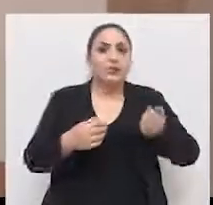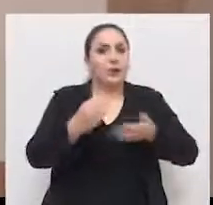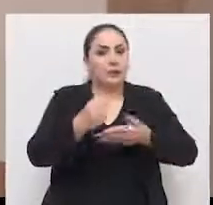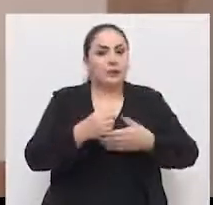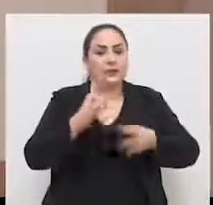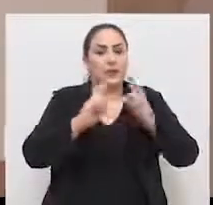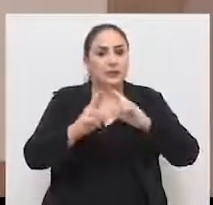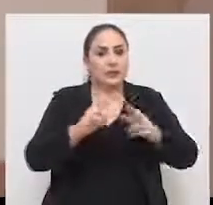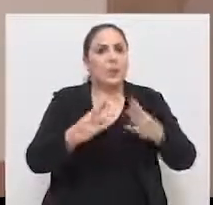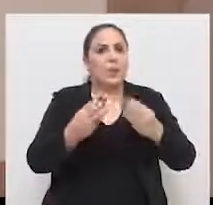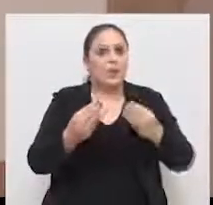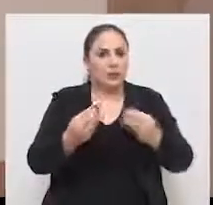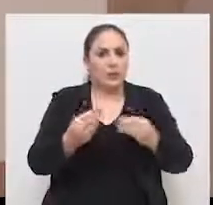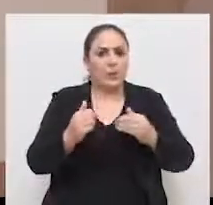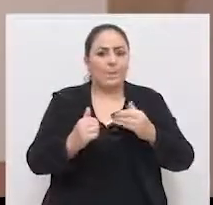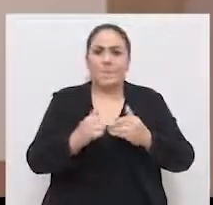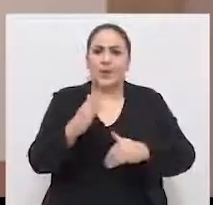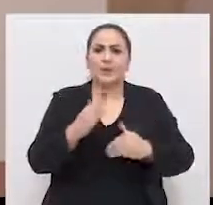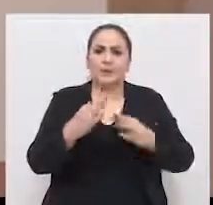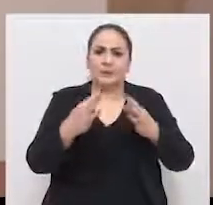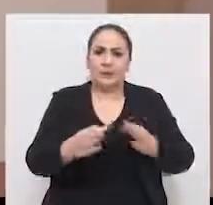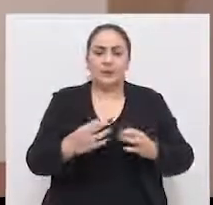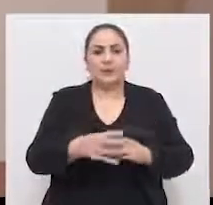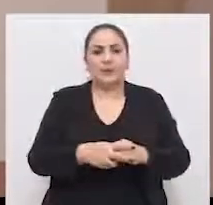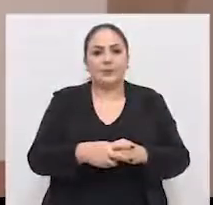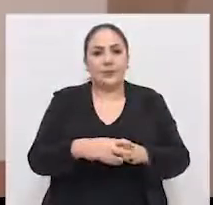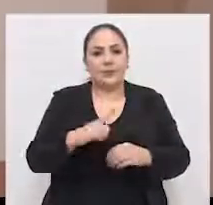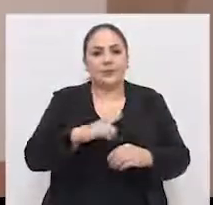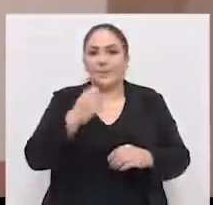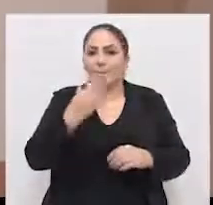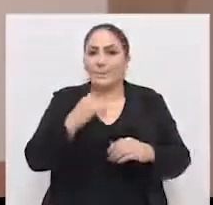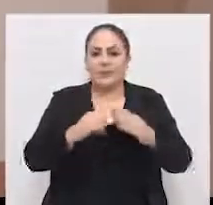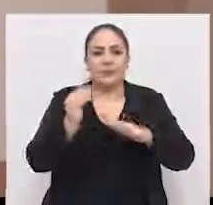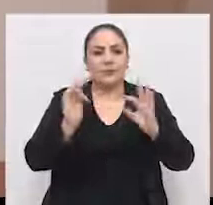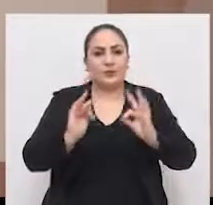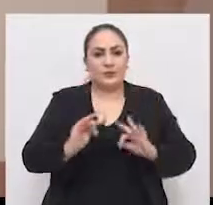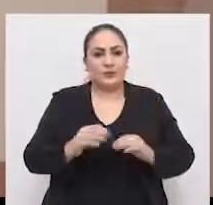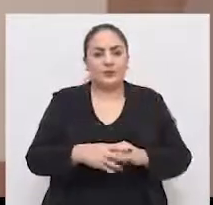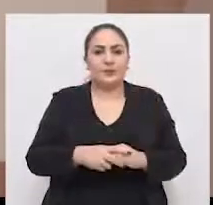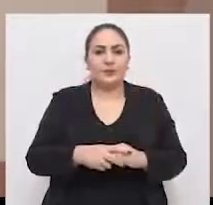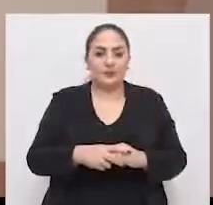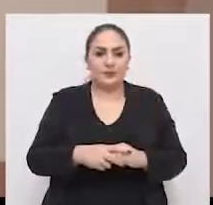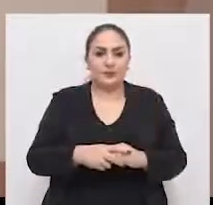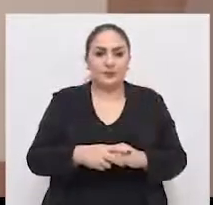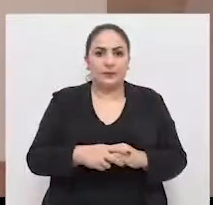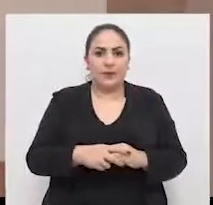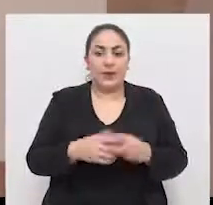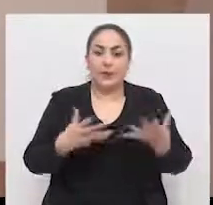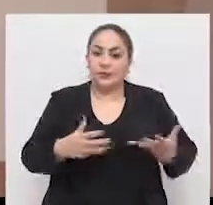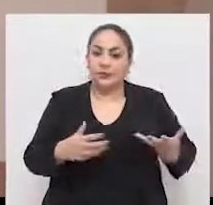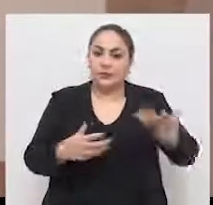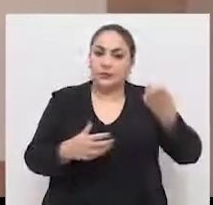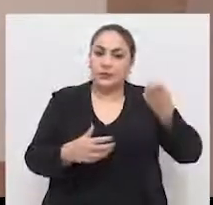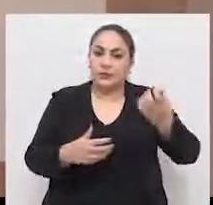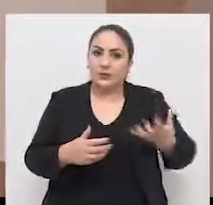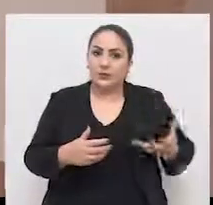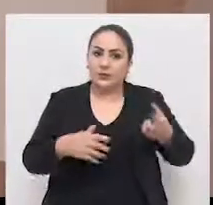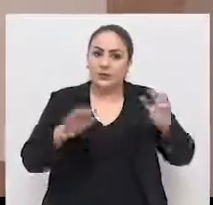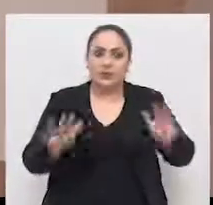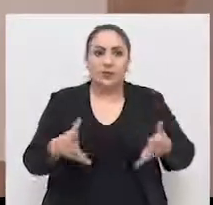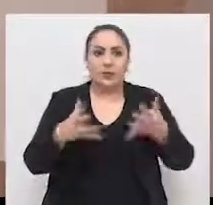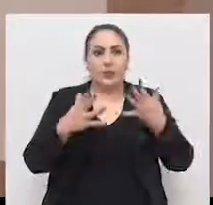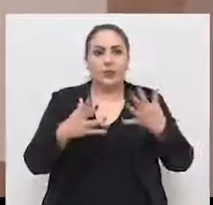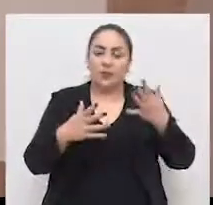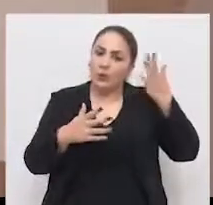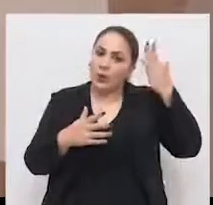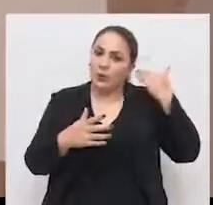um resultado muito mais eficaz, vai te fazer muito mais feliz com ele. Amassa para